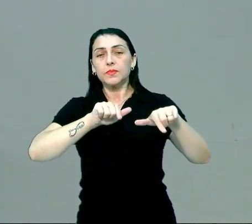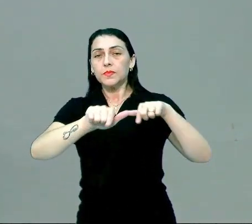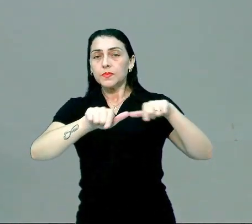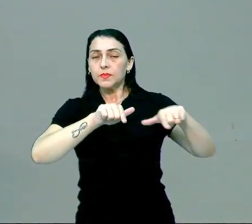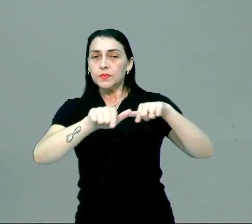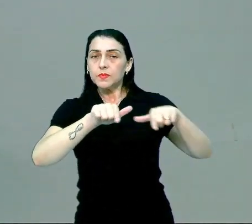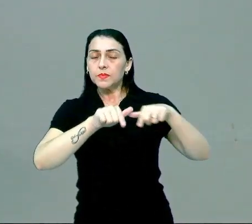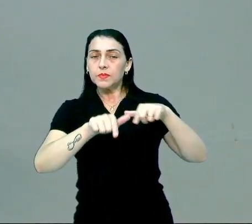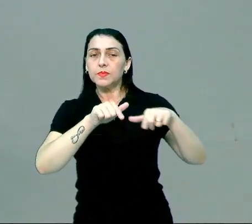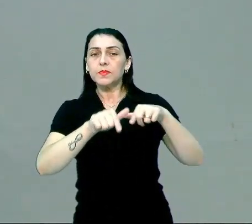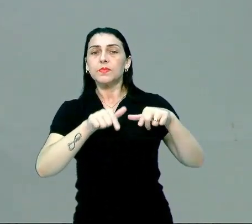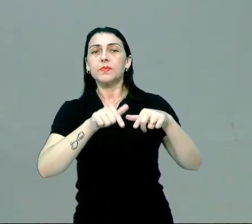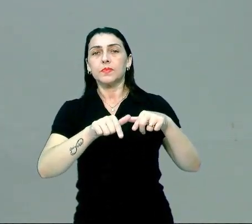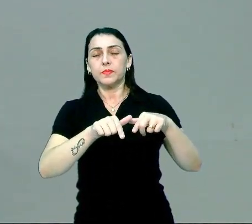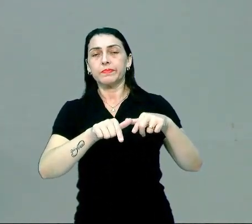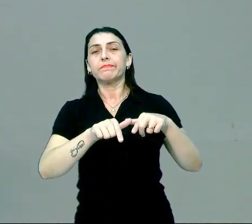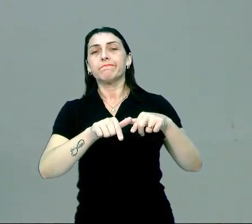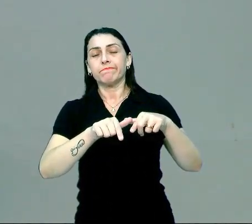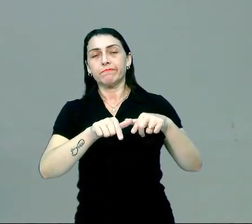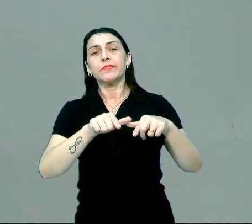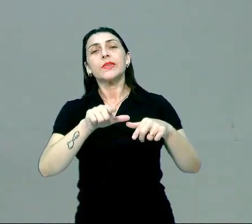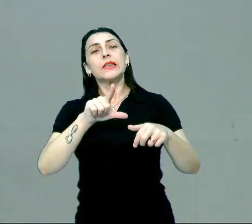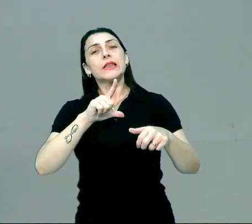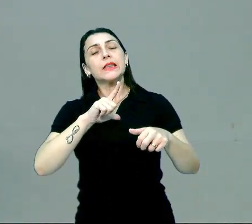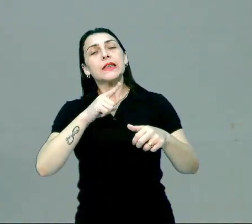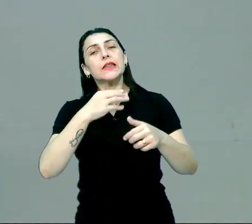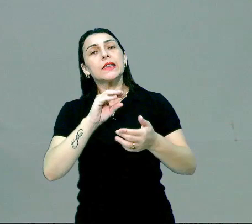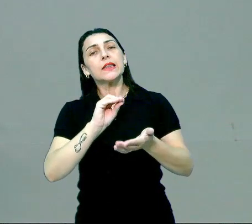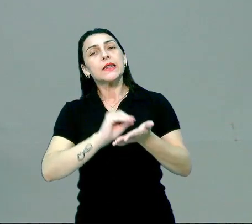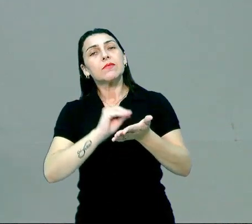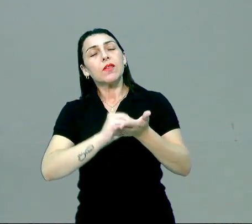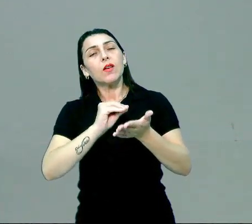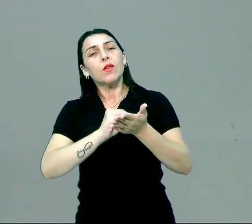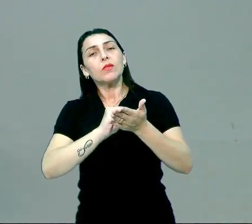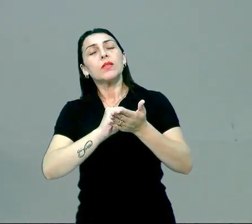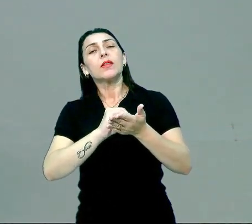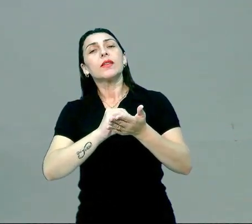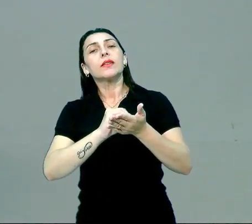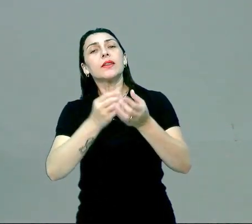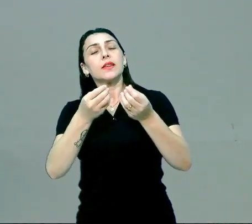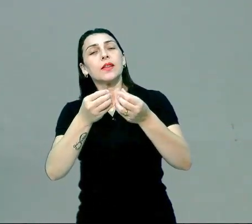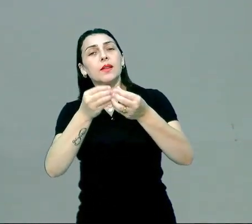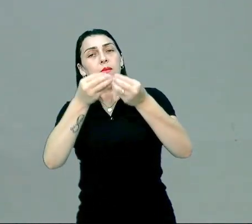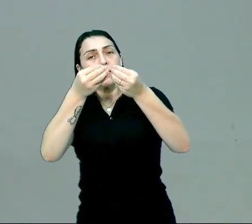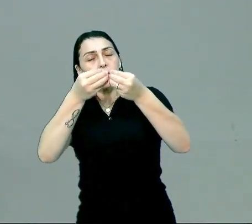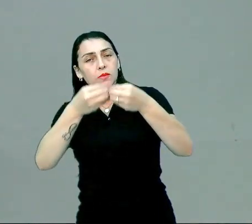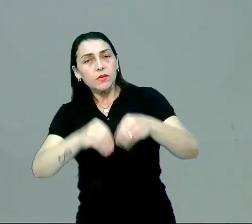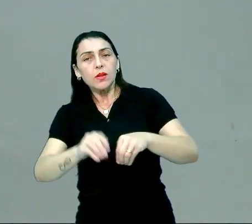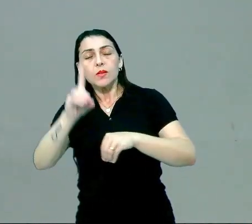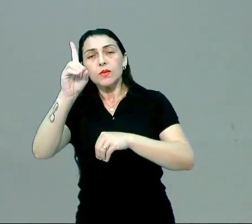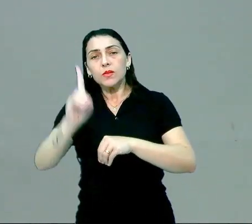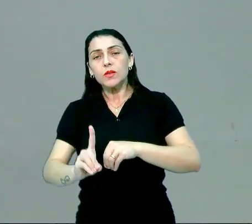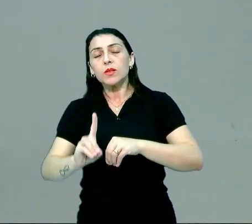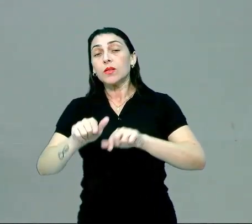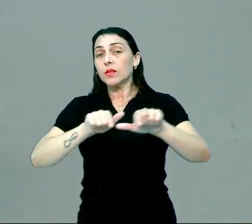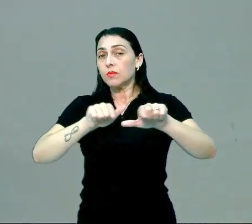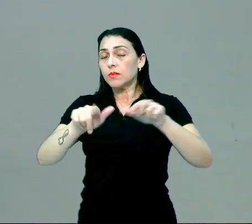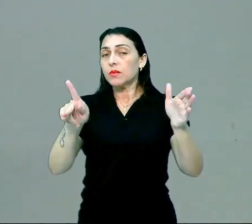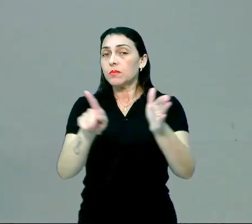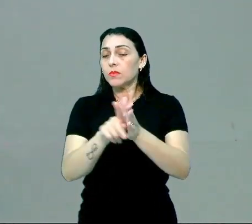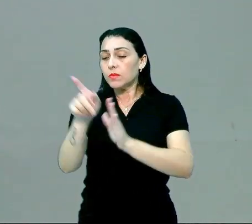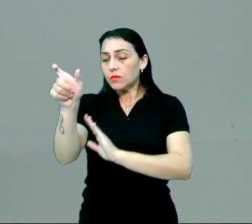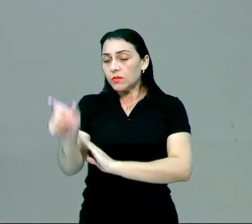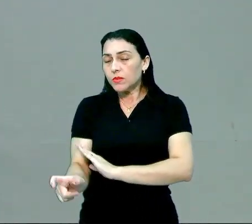serviços, desassiste o trabalhador no que diz respeito aos seus direitos trabalhistas